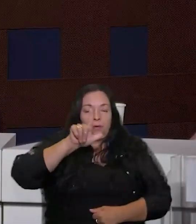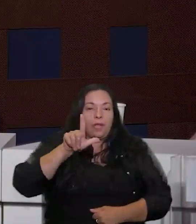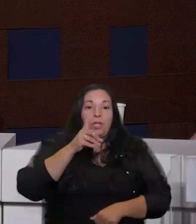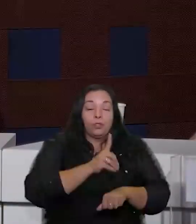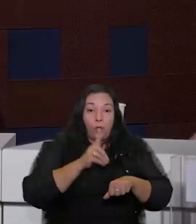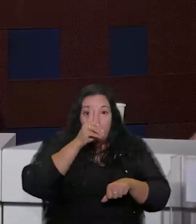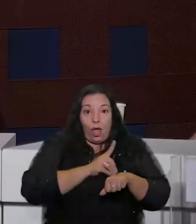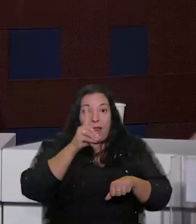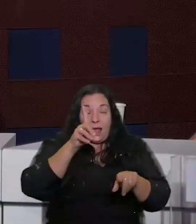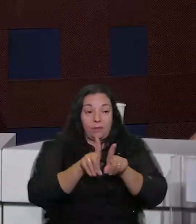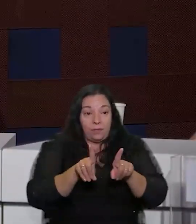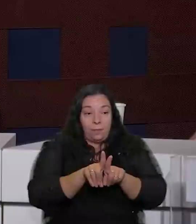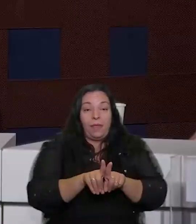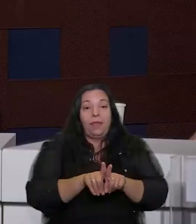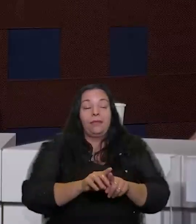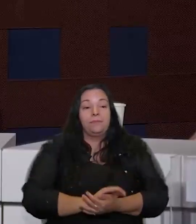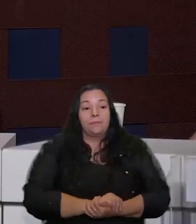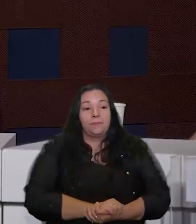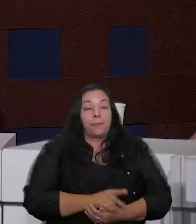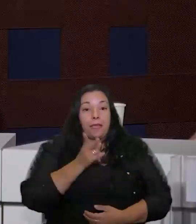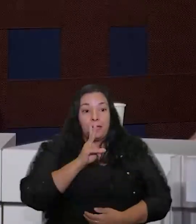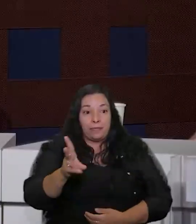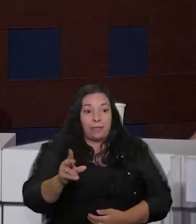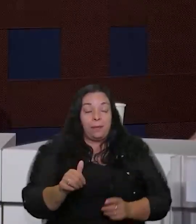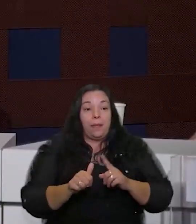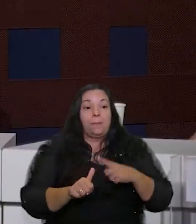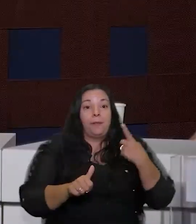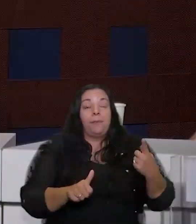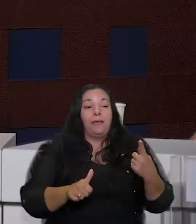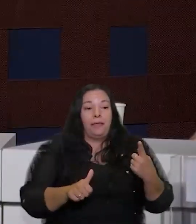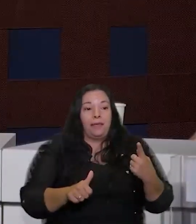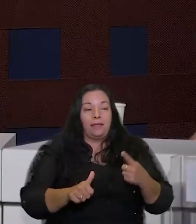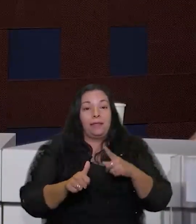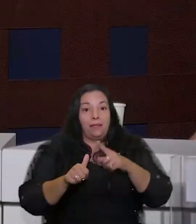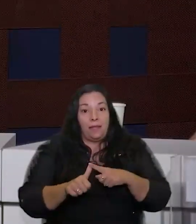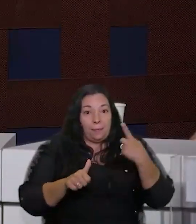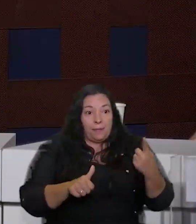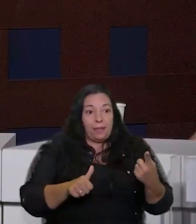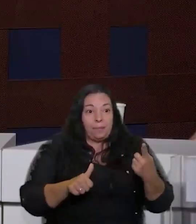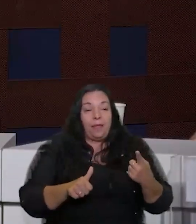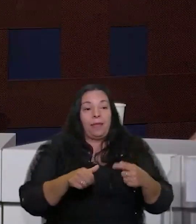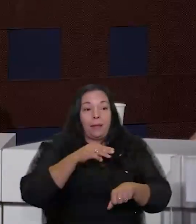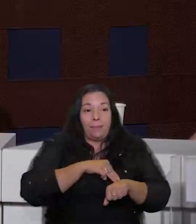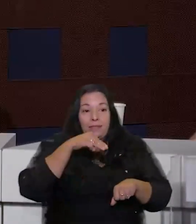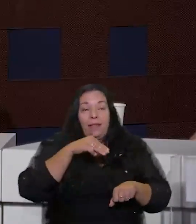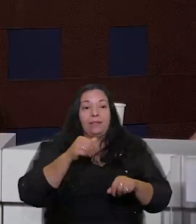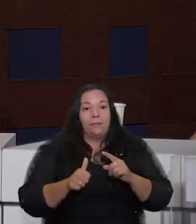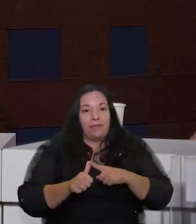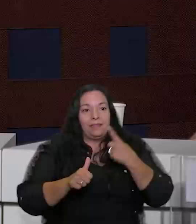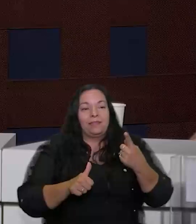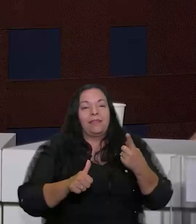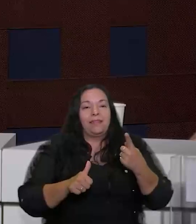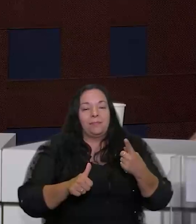UNB na área de literatura, e aí, como também você sempre é a primeira, aí você foi das primeiras cotistas, depois você foi das primeiras que entrou no mestrado, aí você foi das primeiras